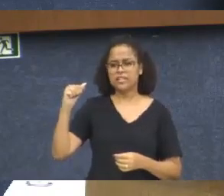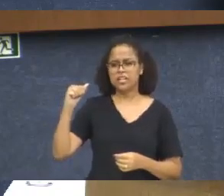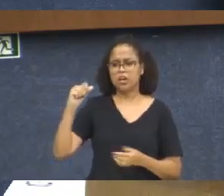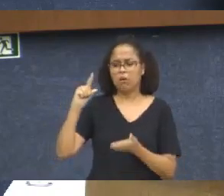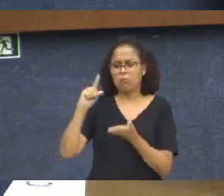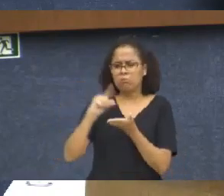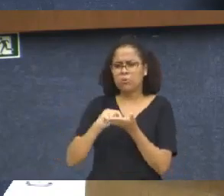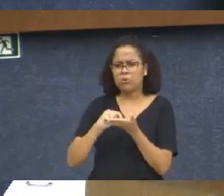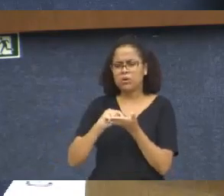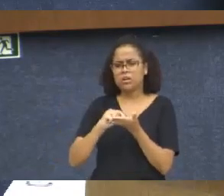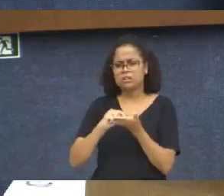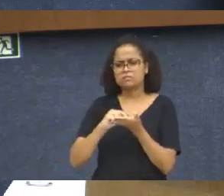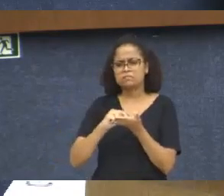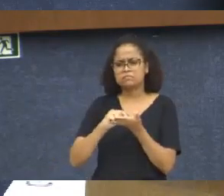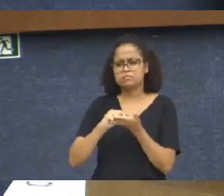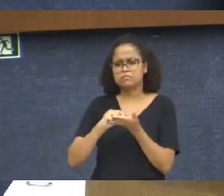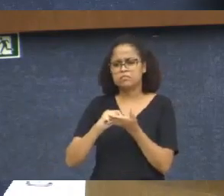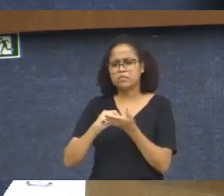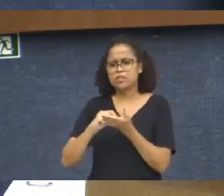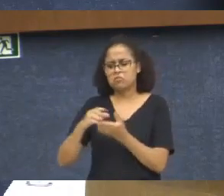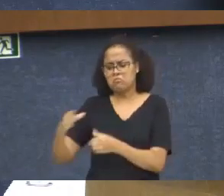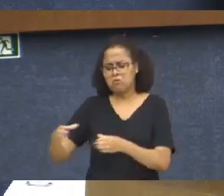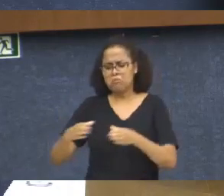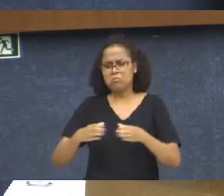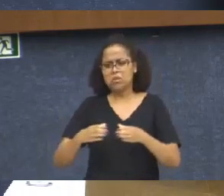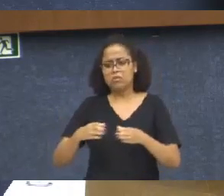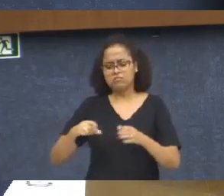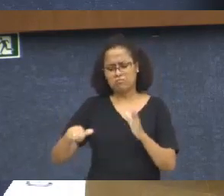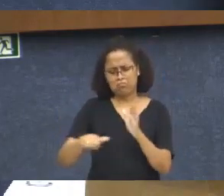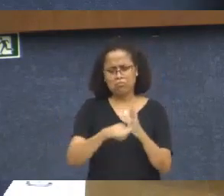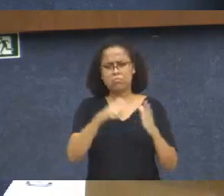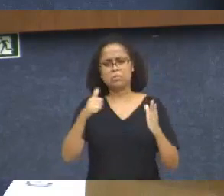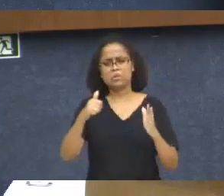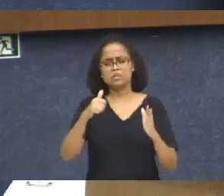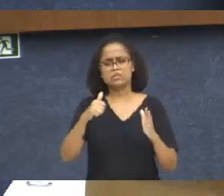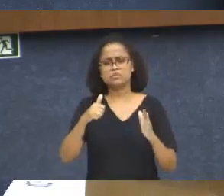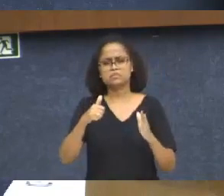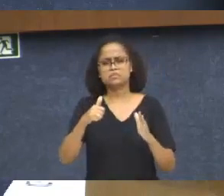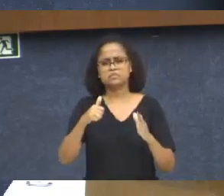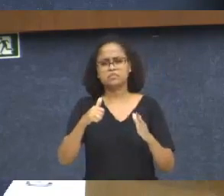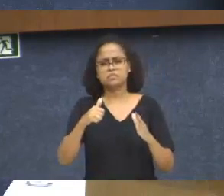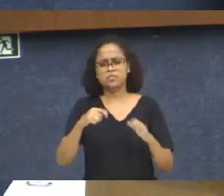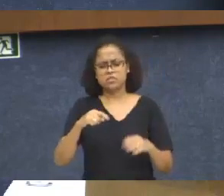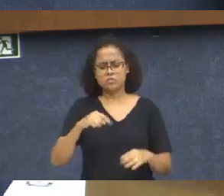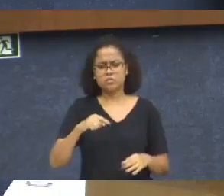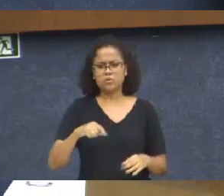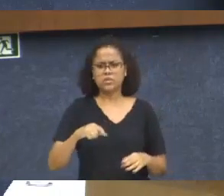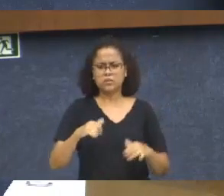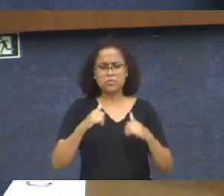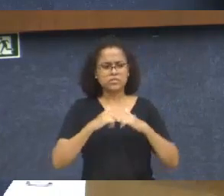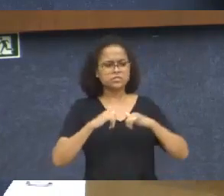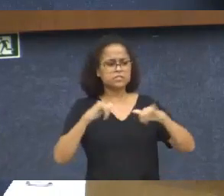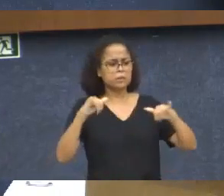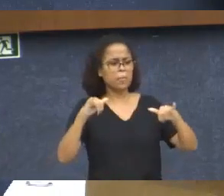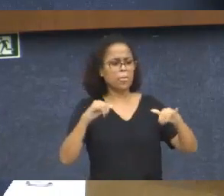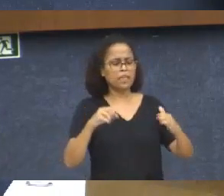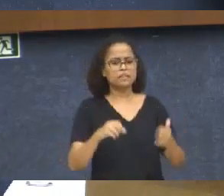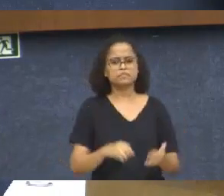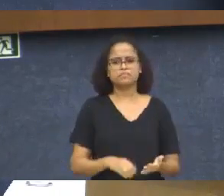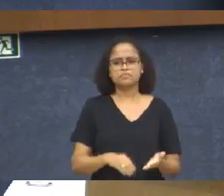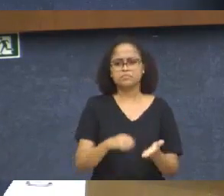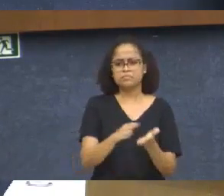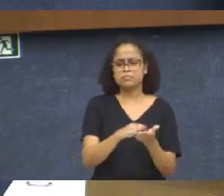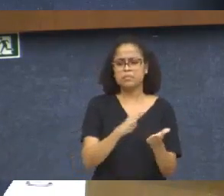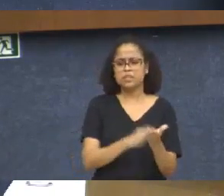vontade prevaleça. Então, eu estou hoje aqui para dizer que existem multas. Vereador Brau, só para vocês